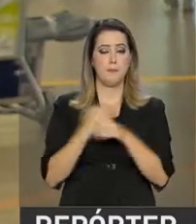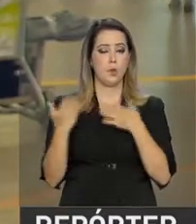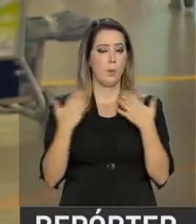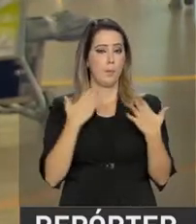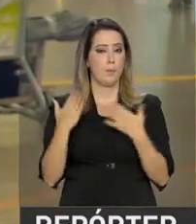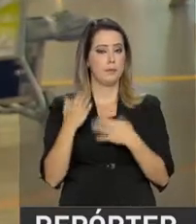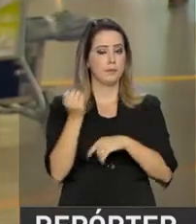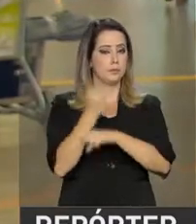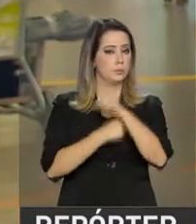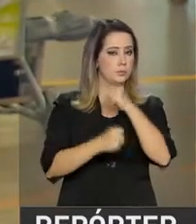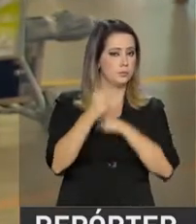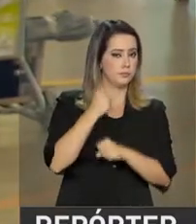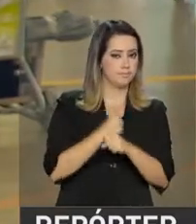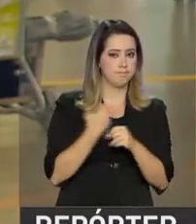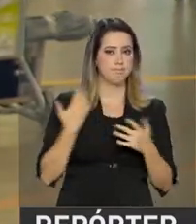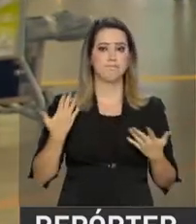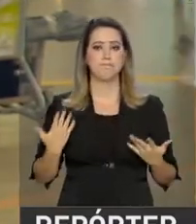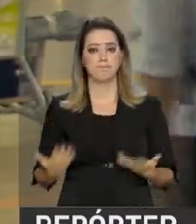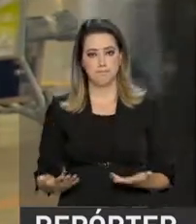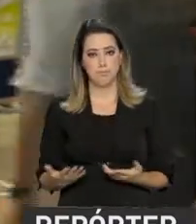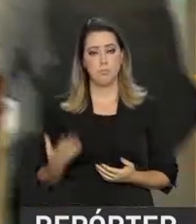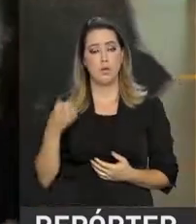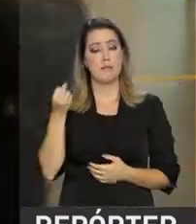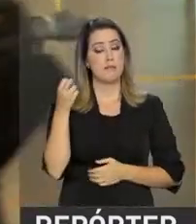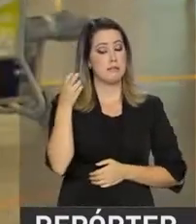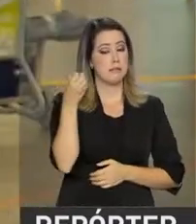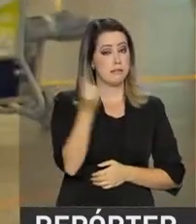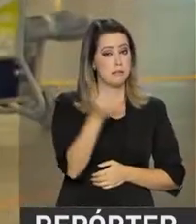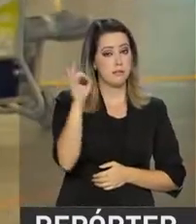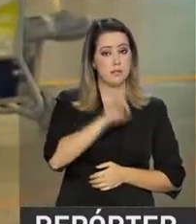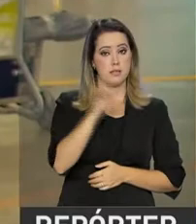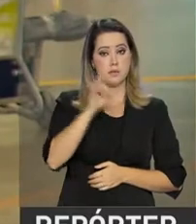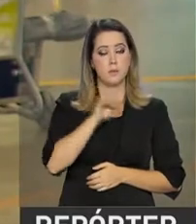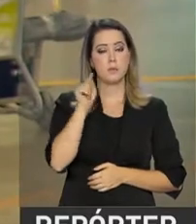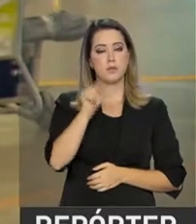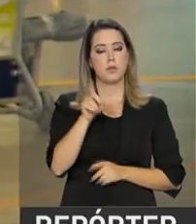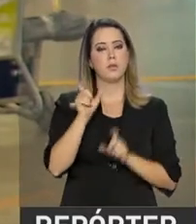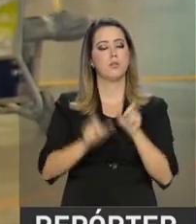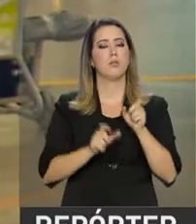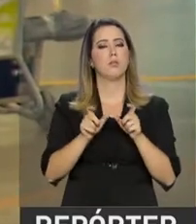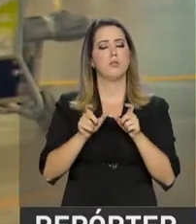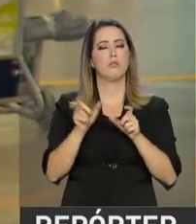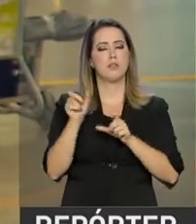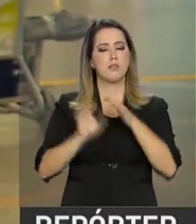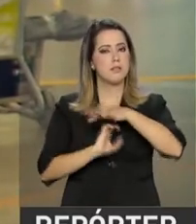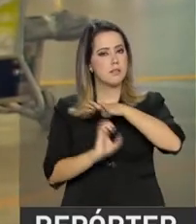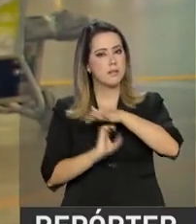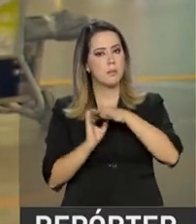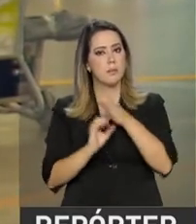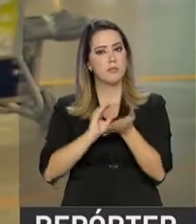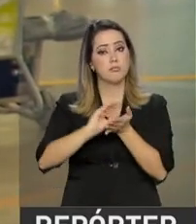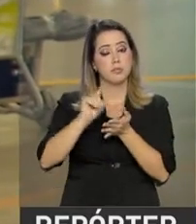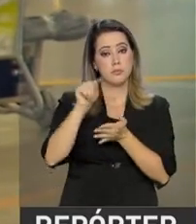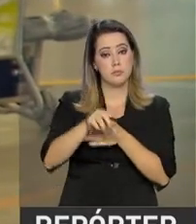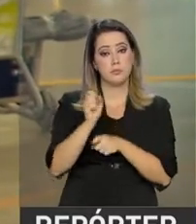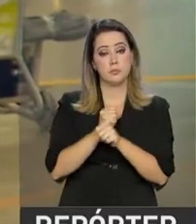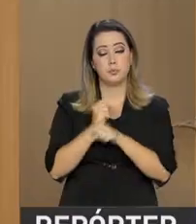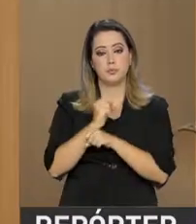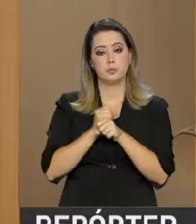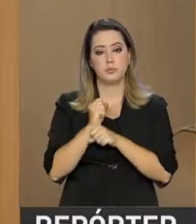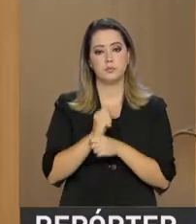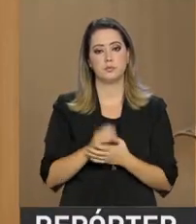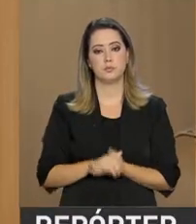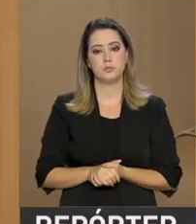comparado ao mesmo período do ano passado. 66% dessas empresas devem investir no setor ainda esse ano.